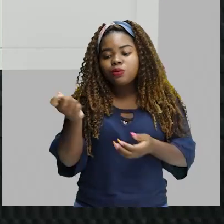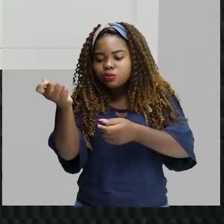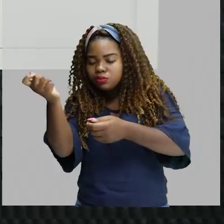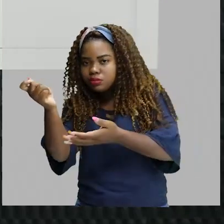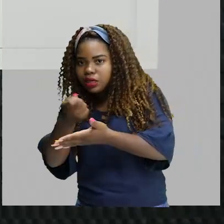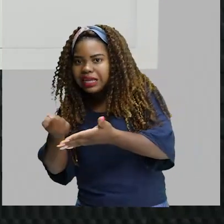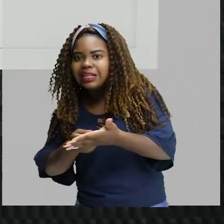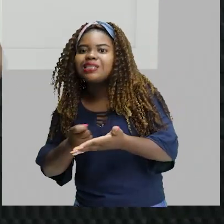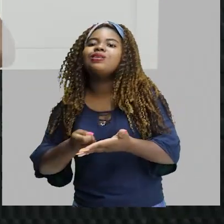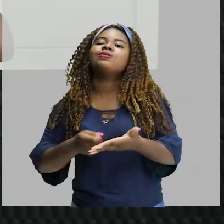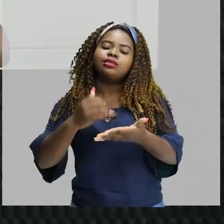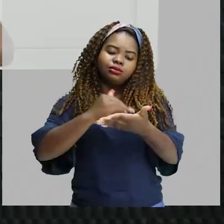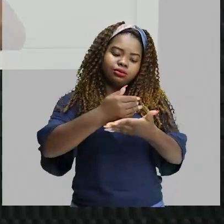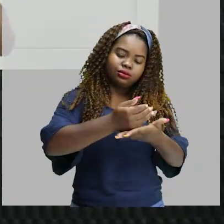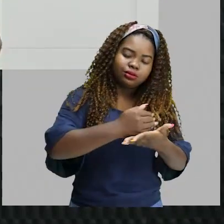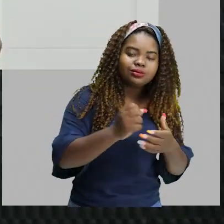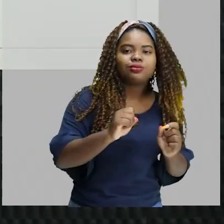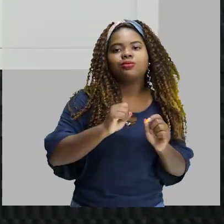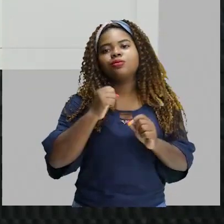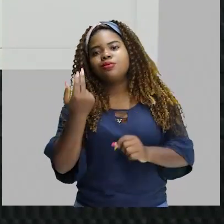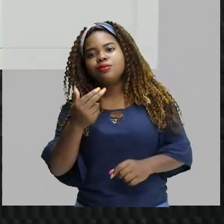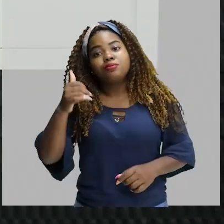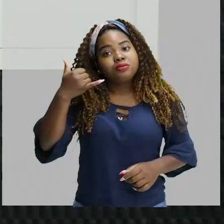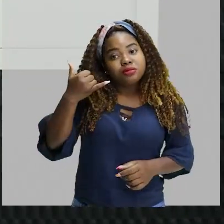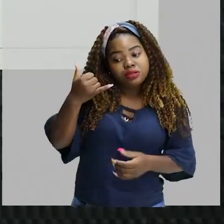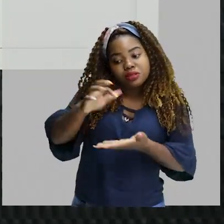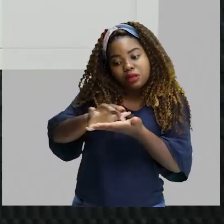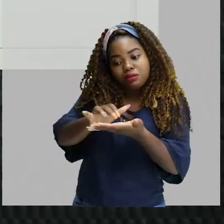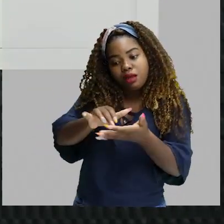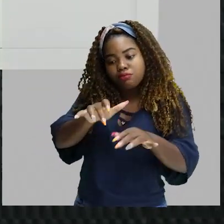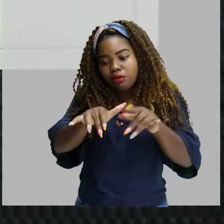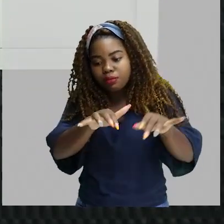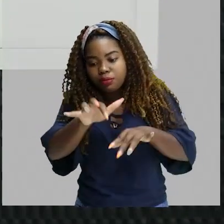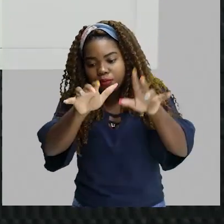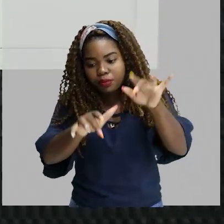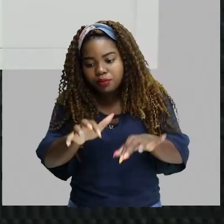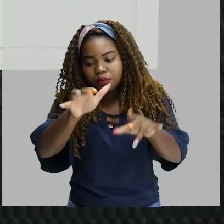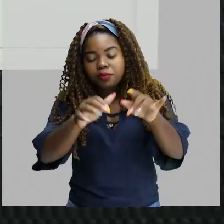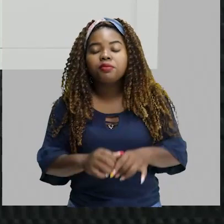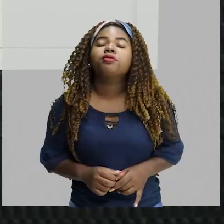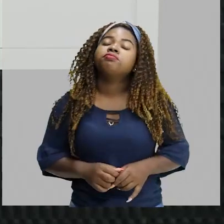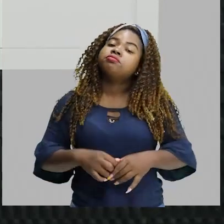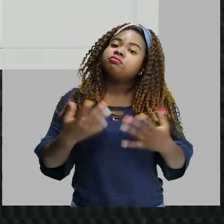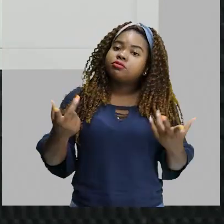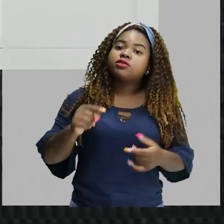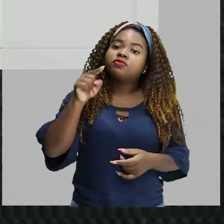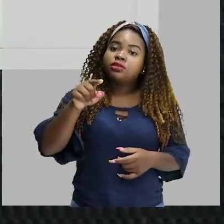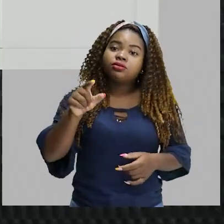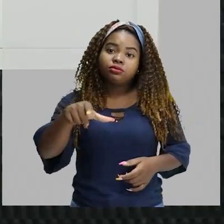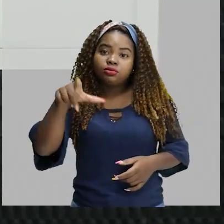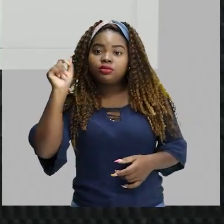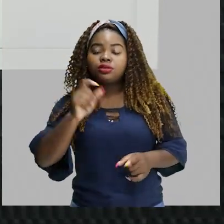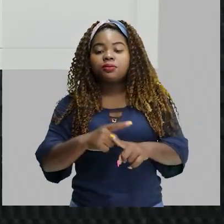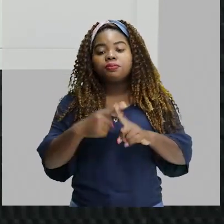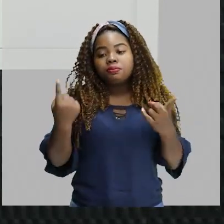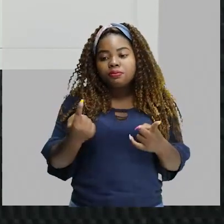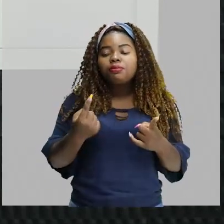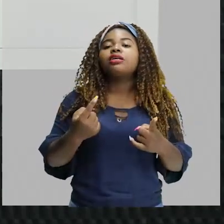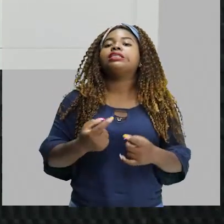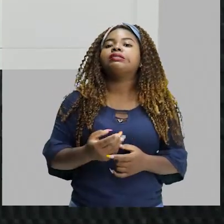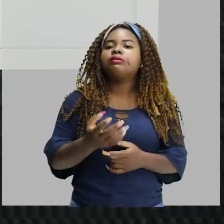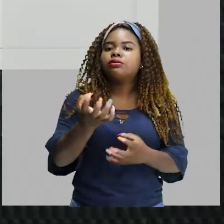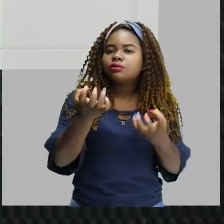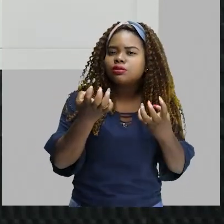no computador, no tablet. Bom, aí você é que vai dizer. Mas eu espero sempre que você mantenha esta concentração,